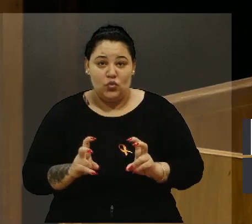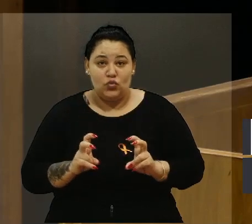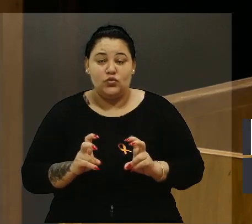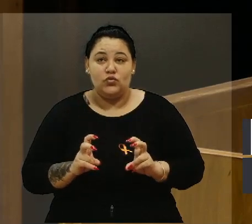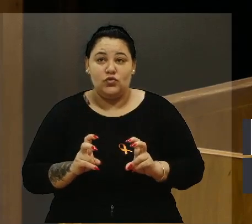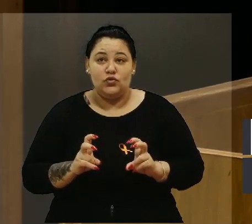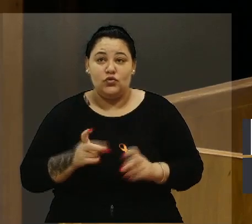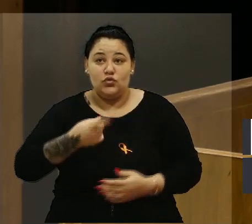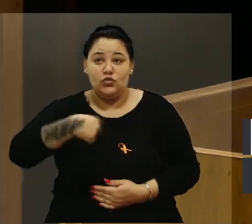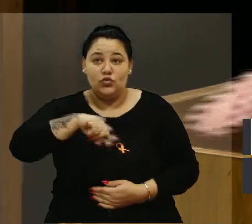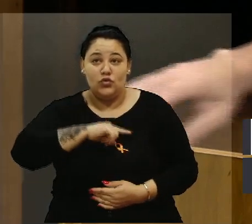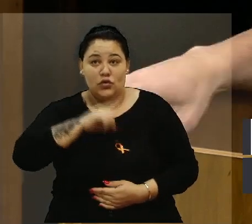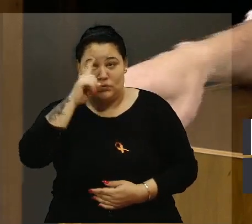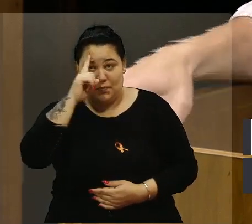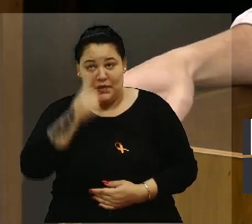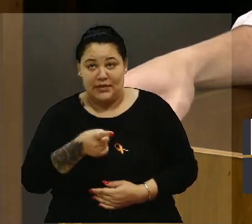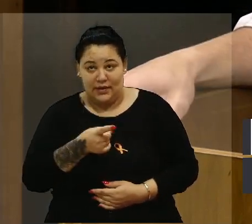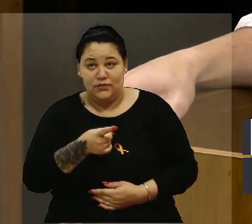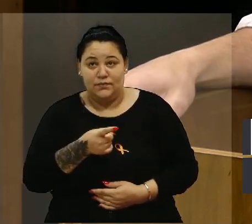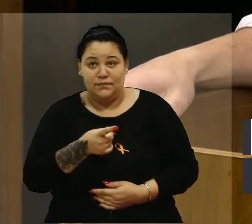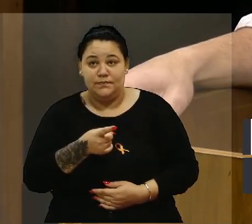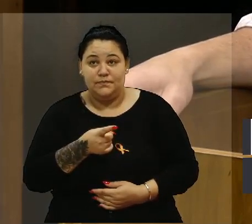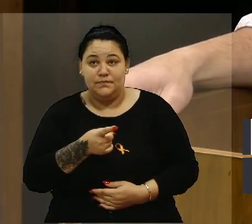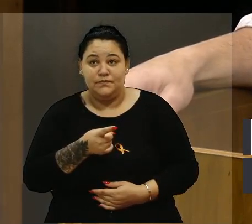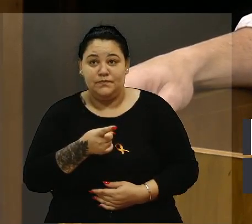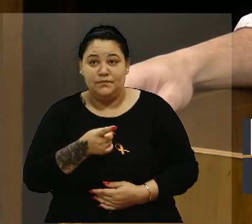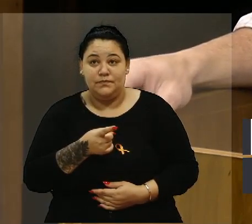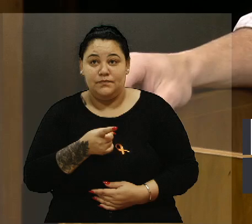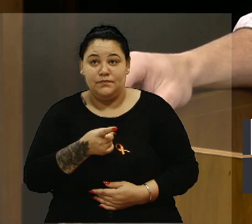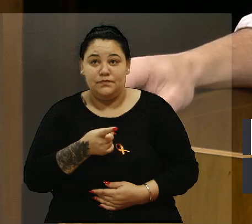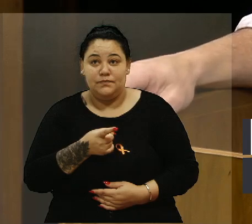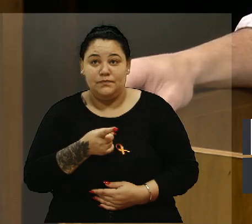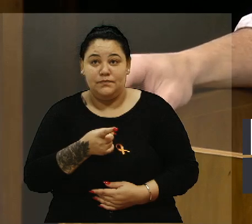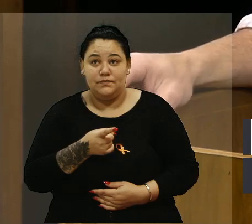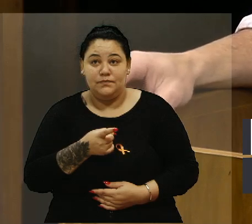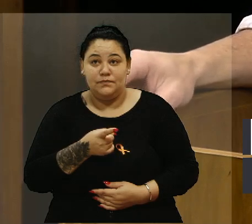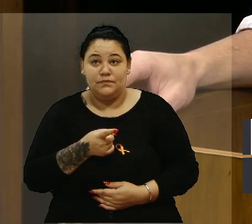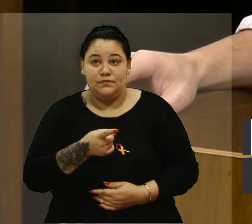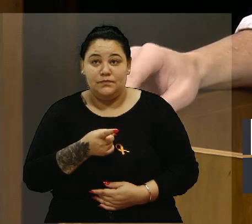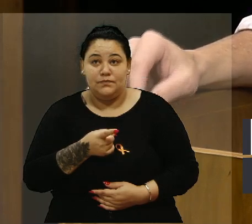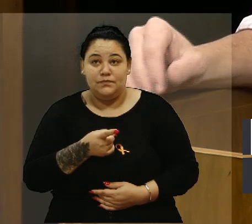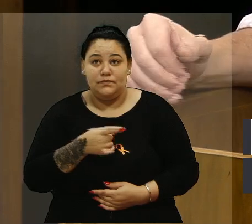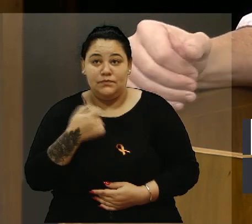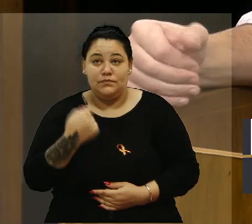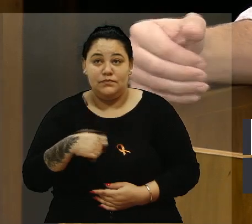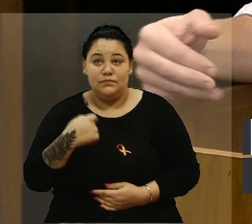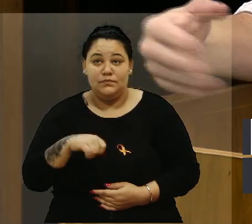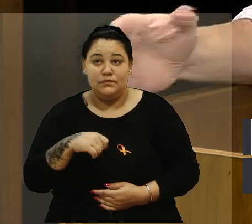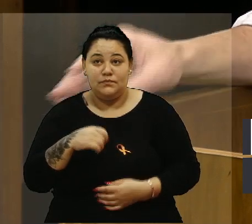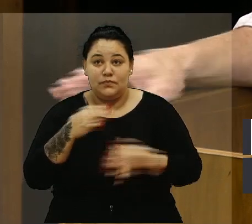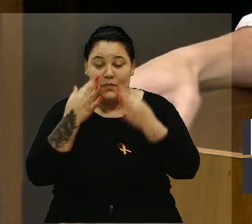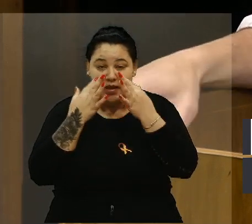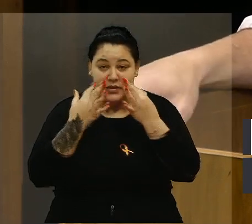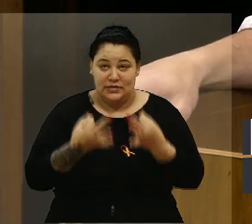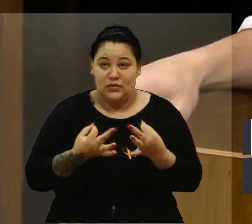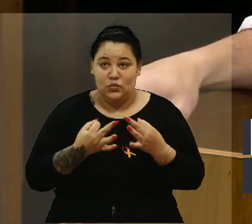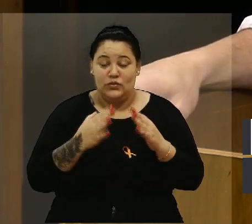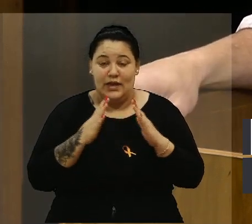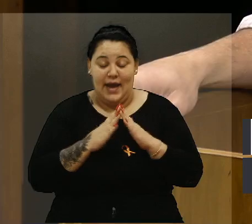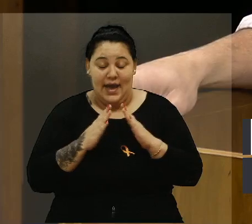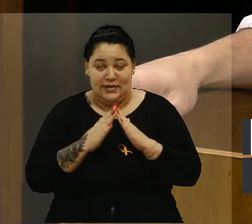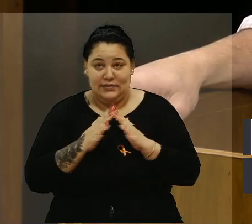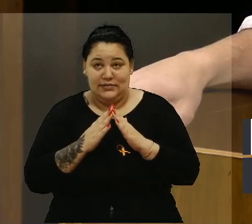nosso mandato, ao nosso gabinete, que exige uma atenção em si da